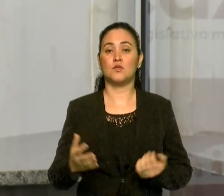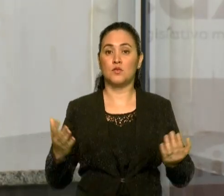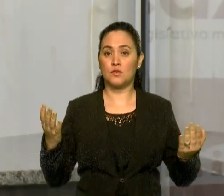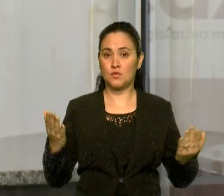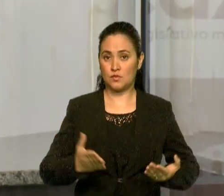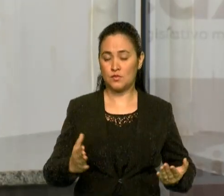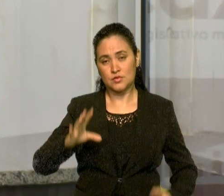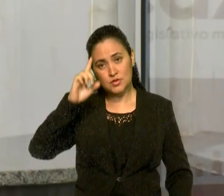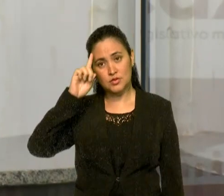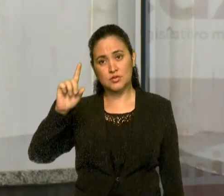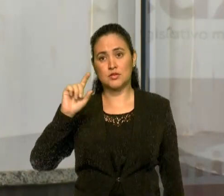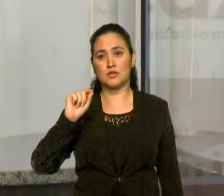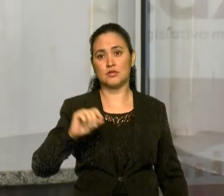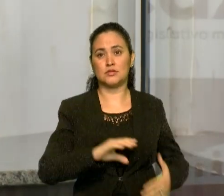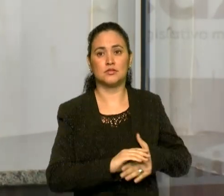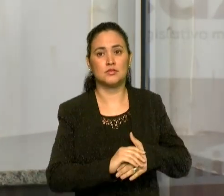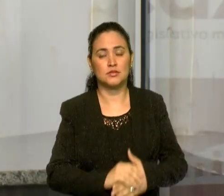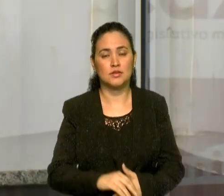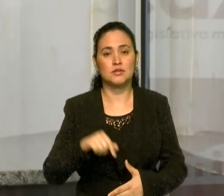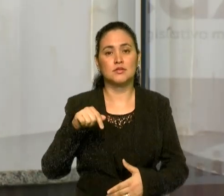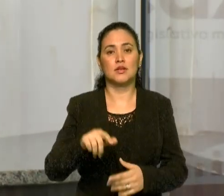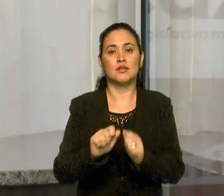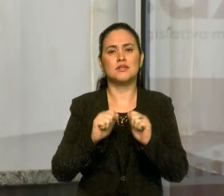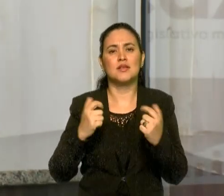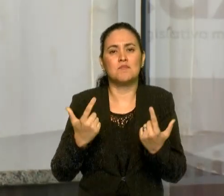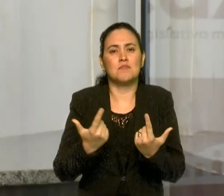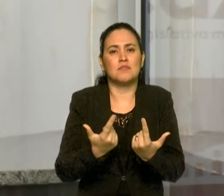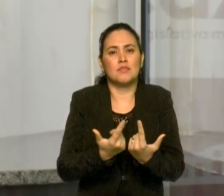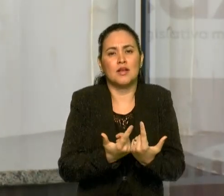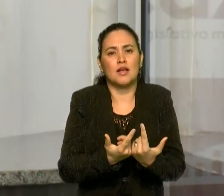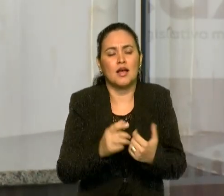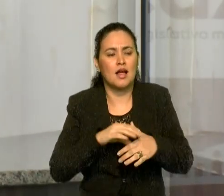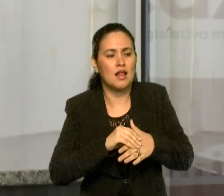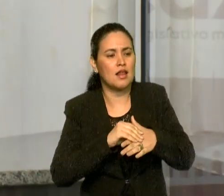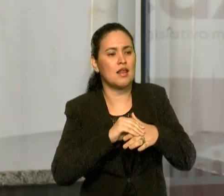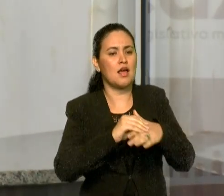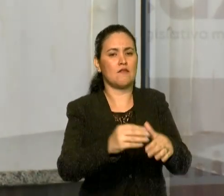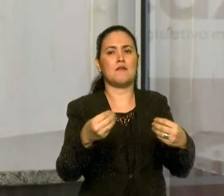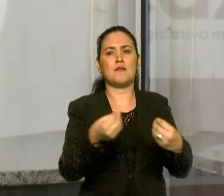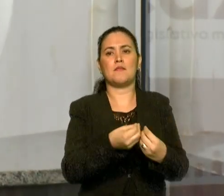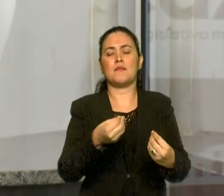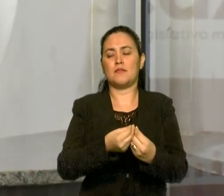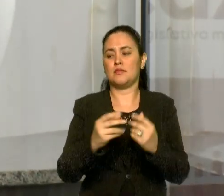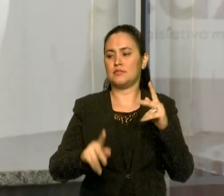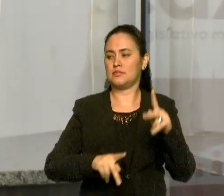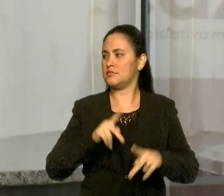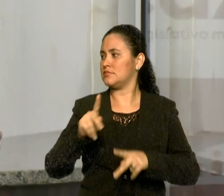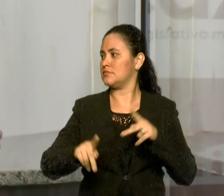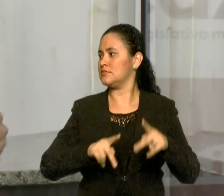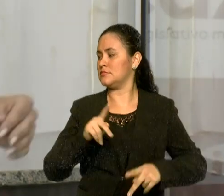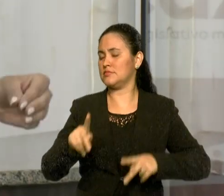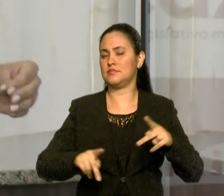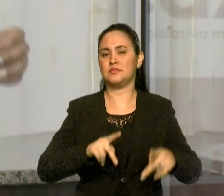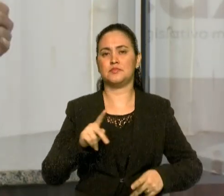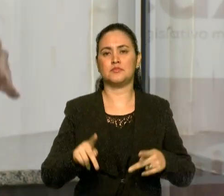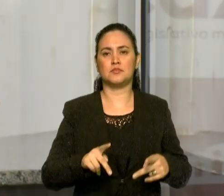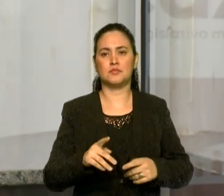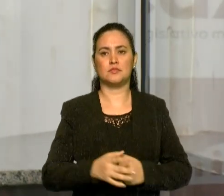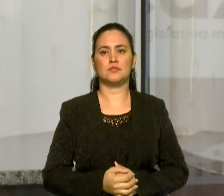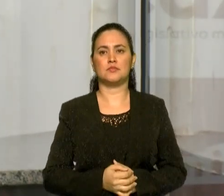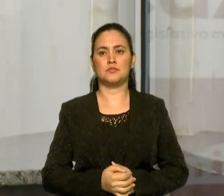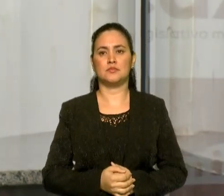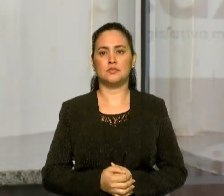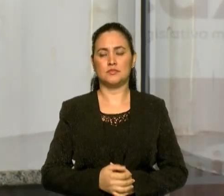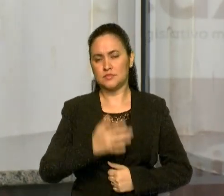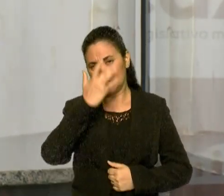do povo para cada vez mais perto da população. Um momento em que nós estamos fazendo pessoas que nunca